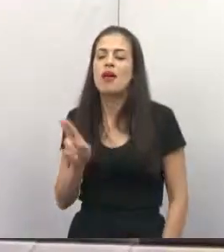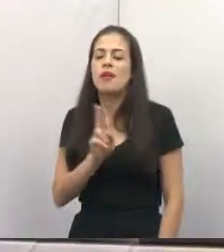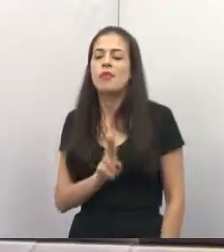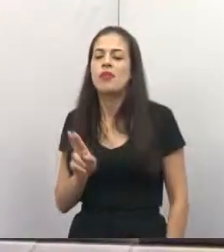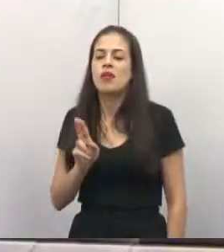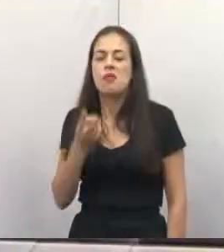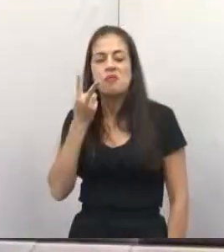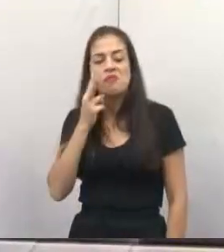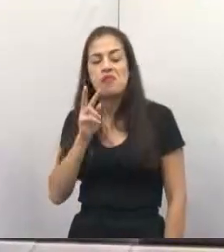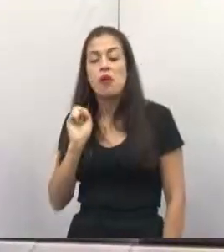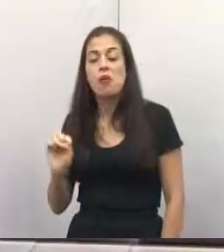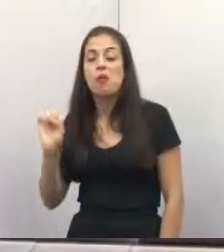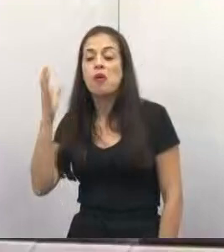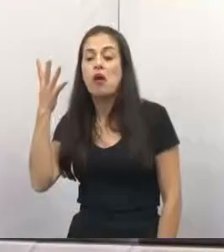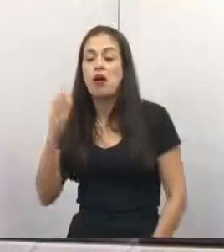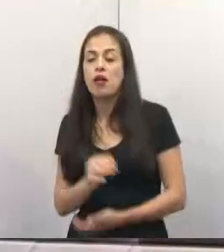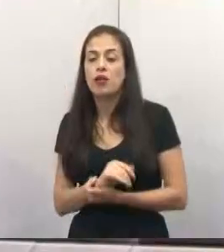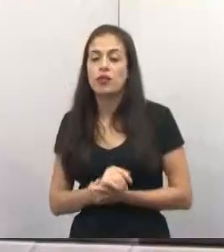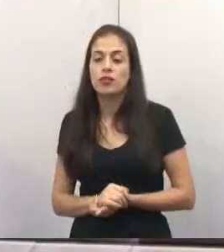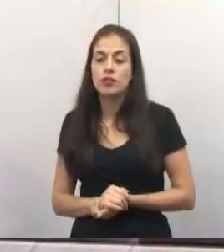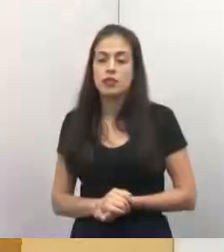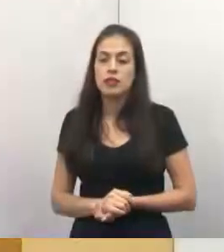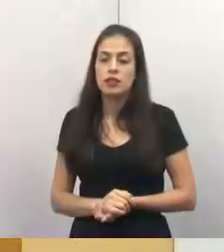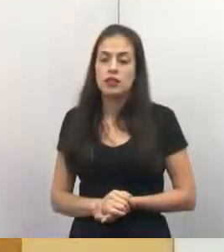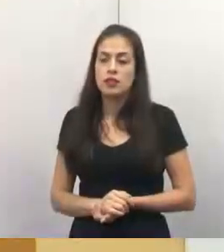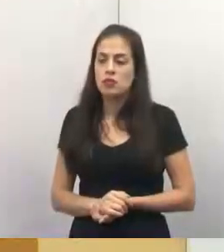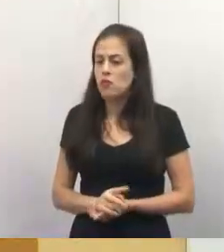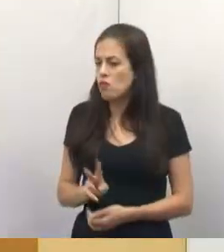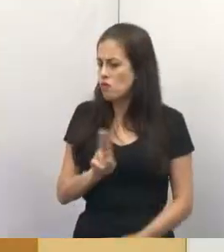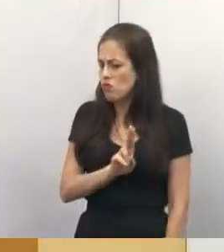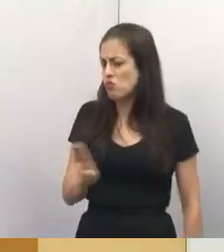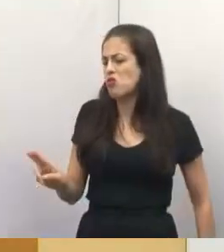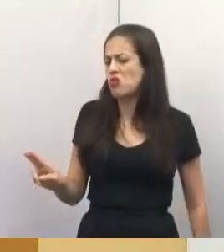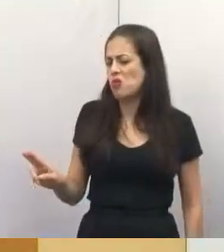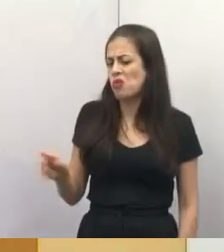Tem que ir ver o que está acontecendo. Não estou falando nome de ninguém.